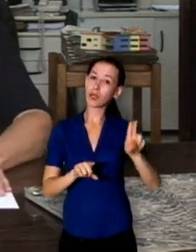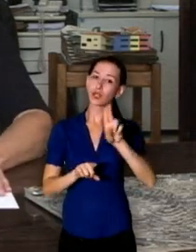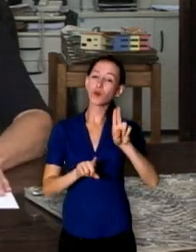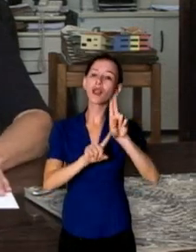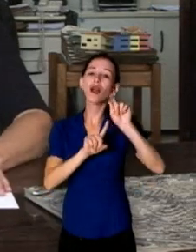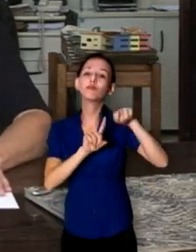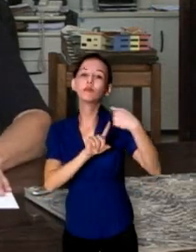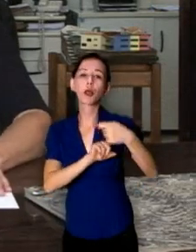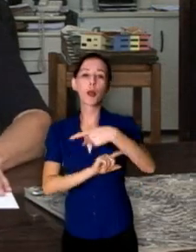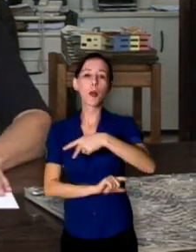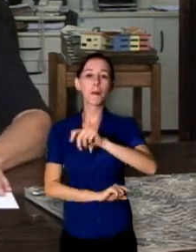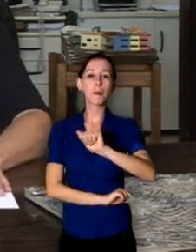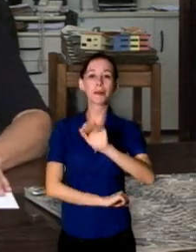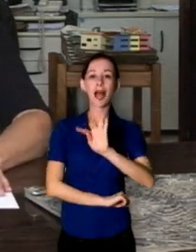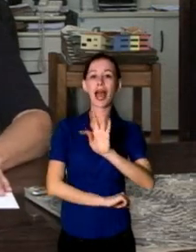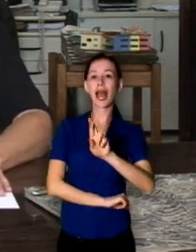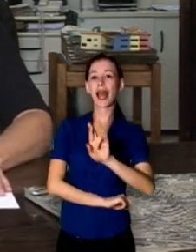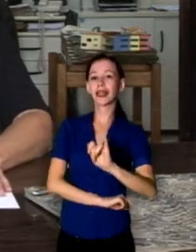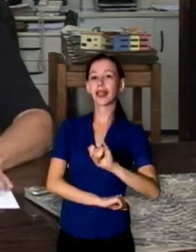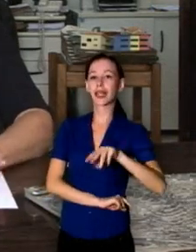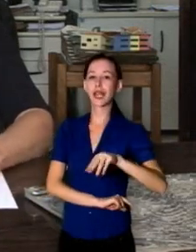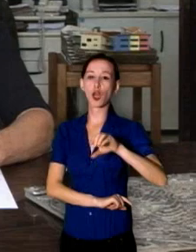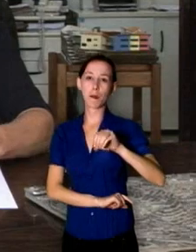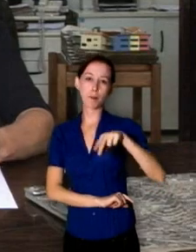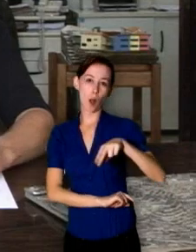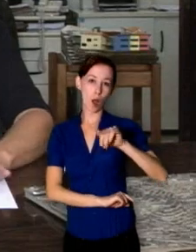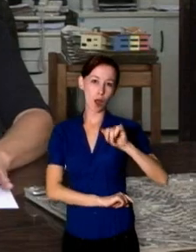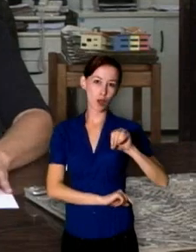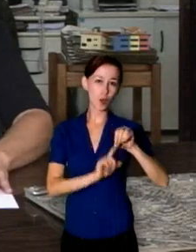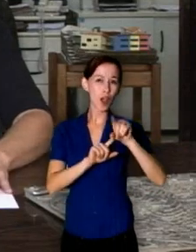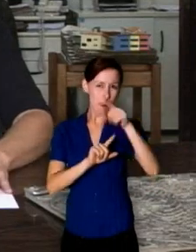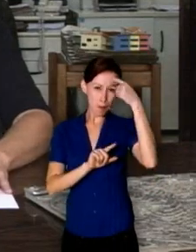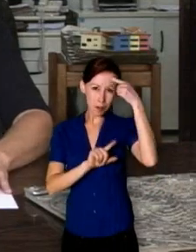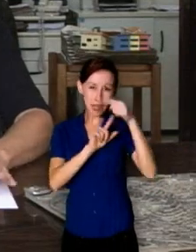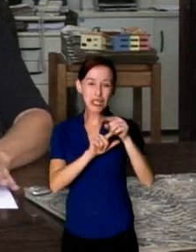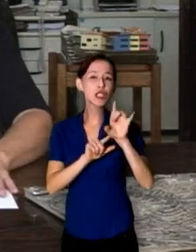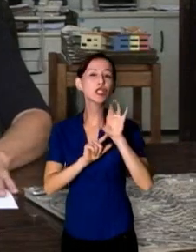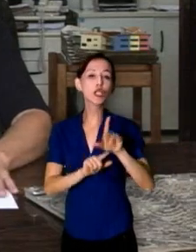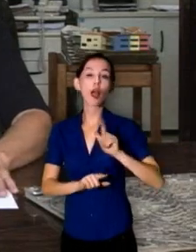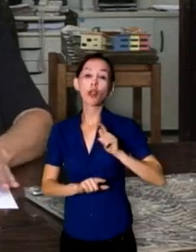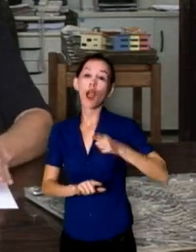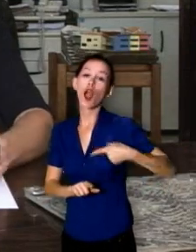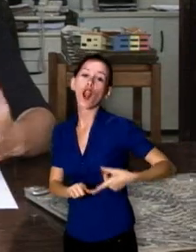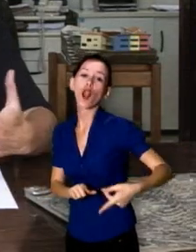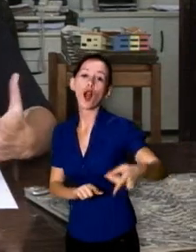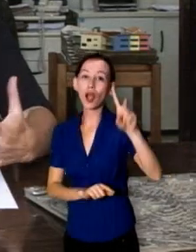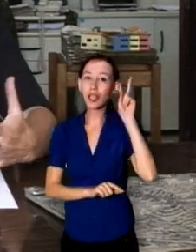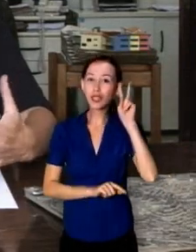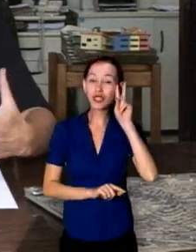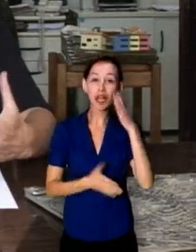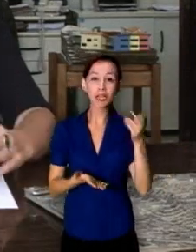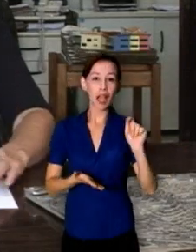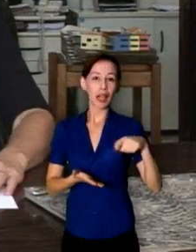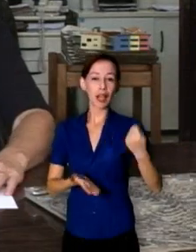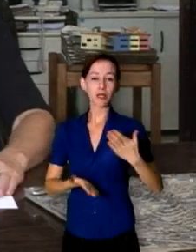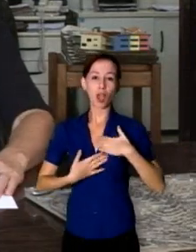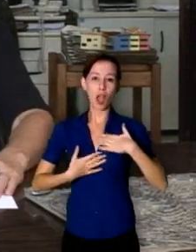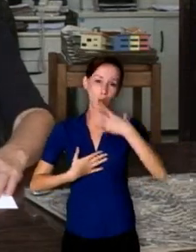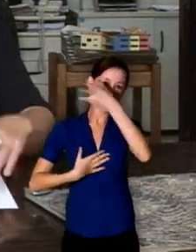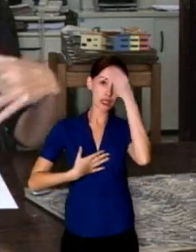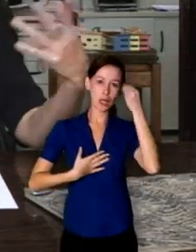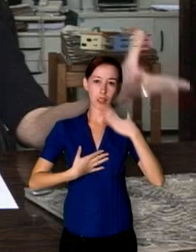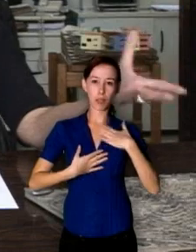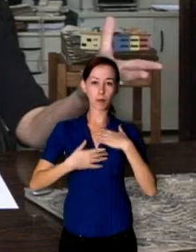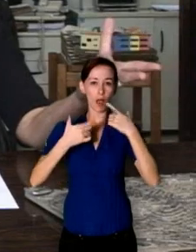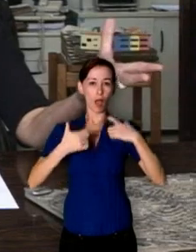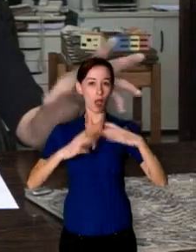se eu imagino que patrimônio é só aquilo que tem uma longa história, eu deixo de considerar como meu patrimônio, como meu lugar,